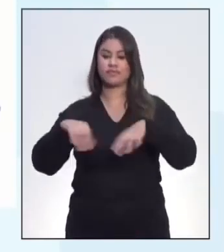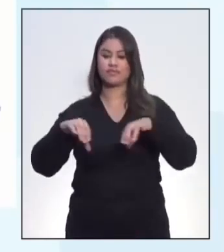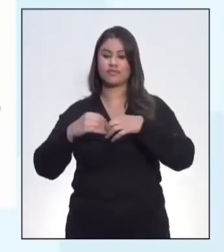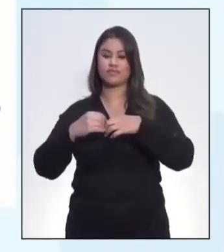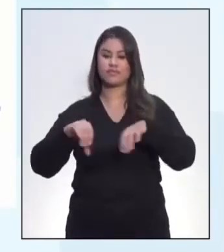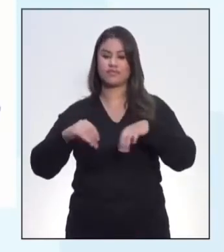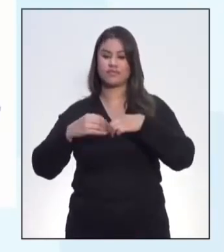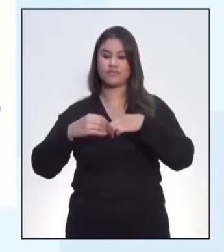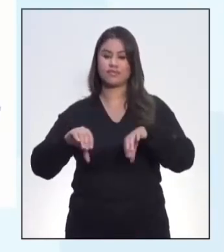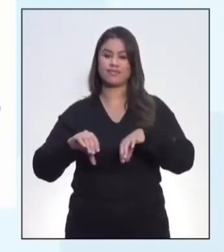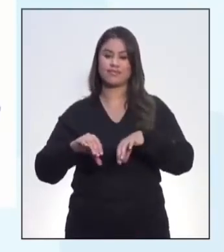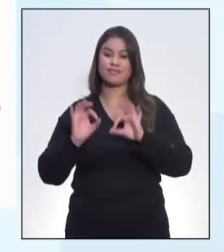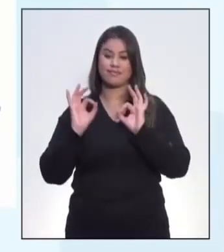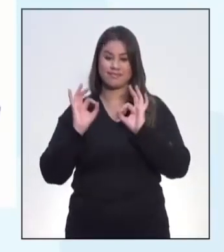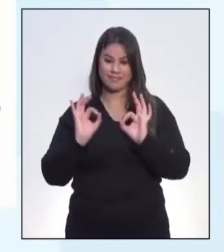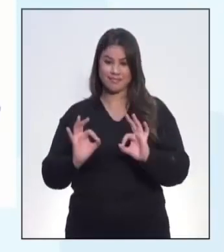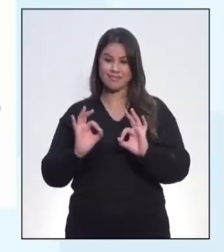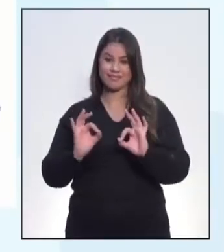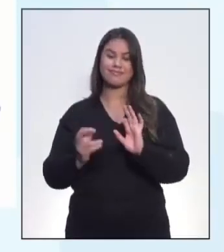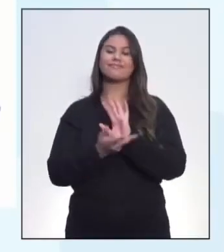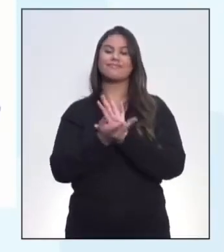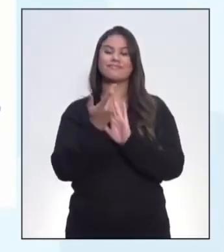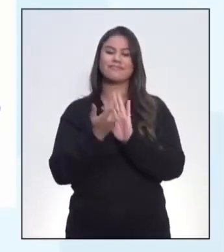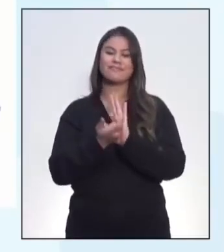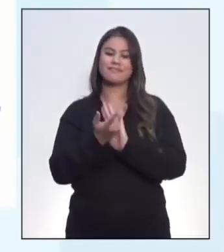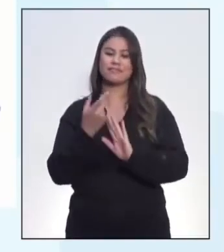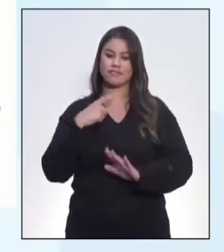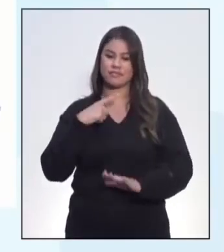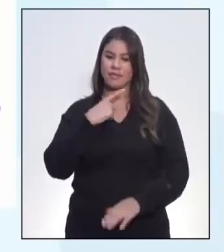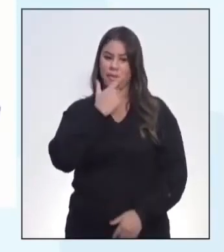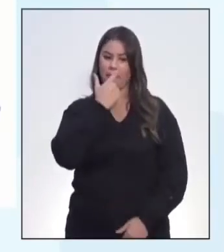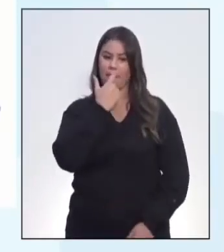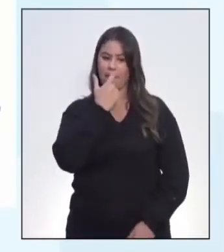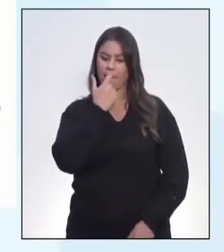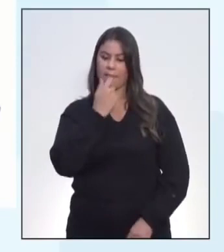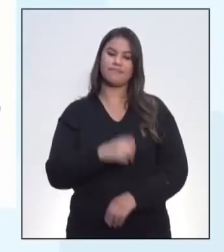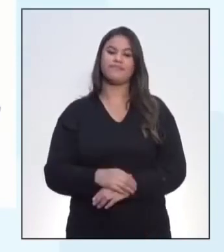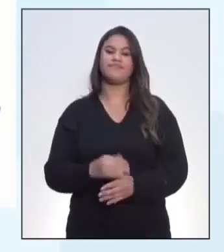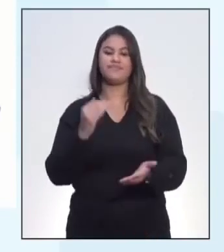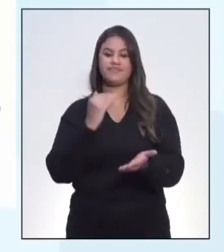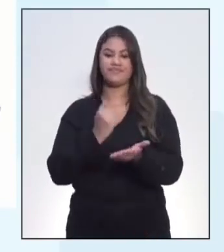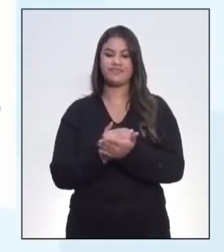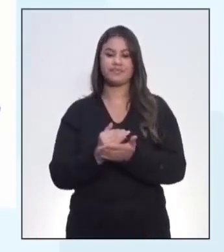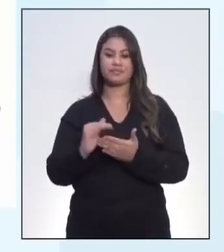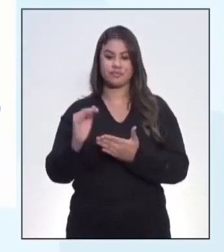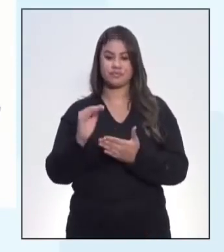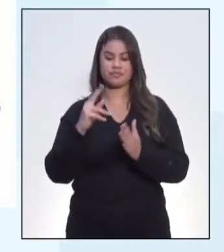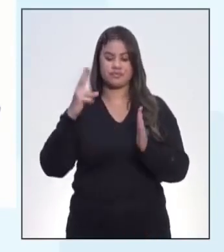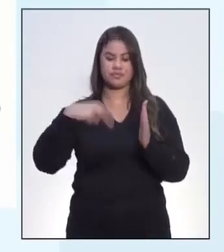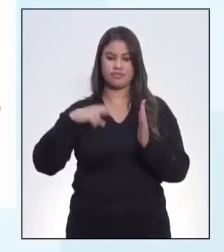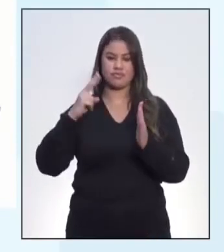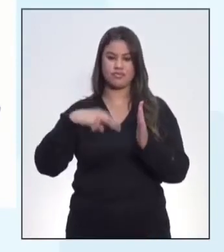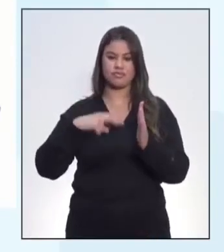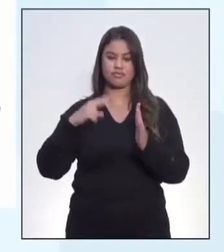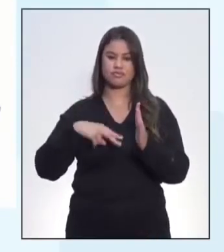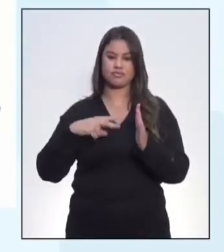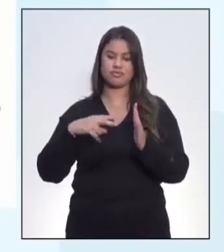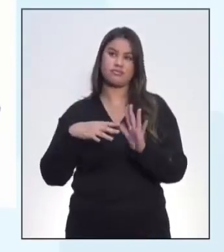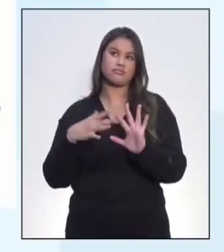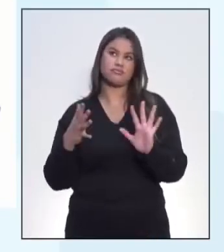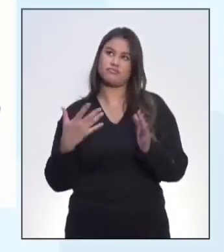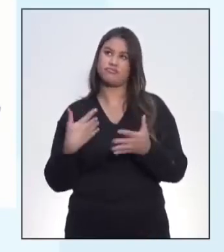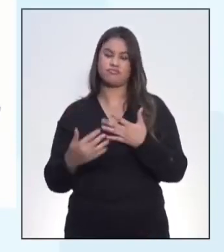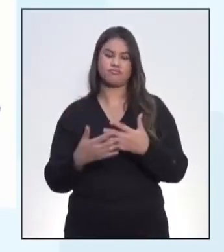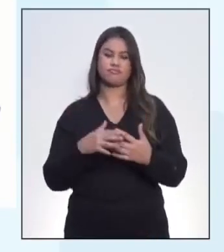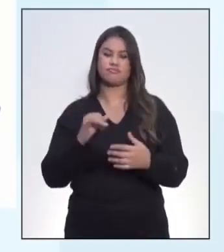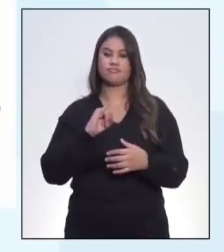todos representados, tá ok? Se você começar essa leitura, o que é que ele faz? Mesmo que não tivesse, por exemplo,